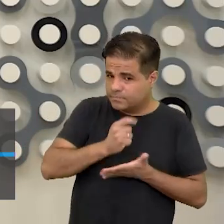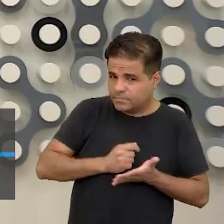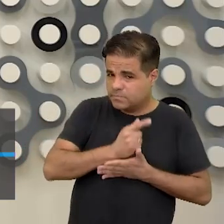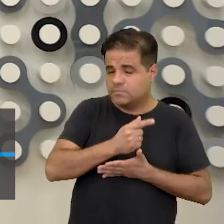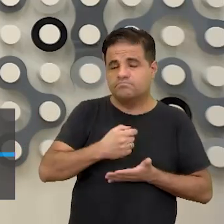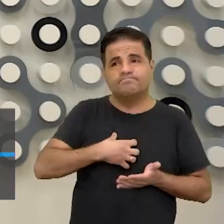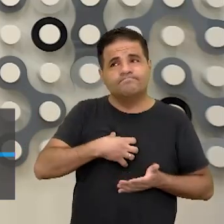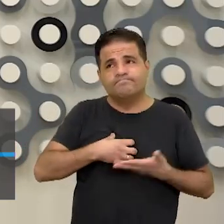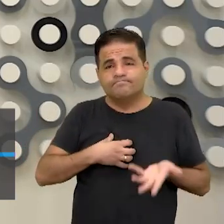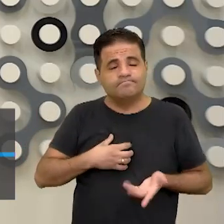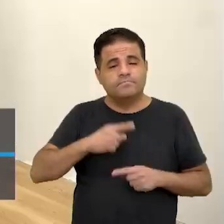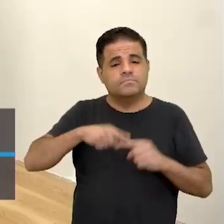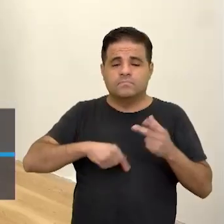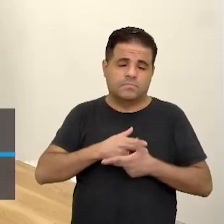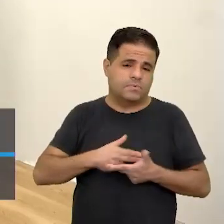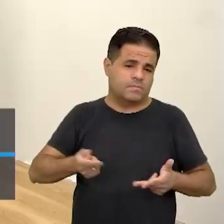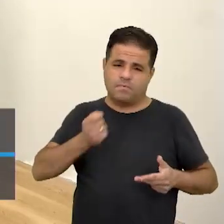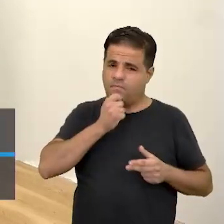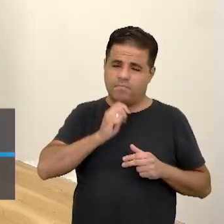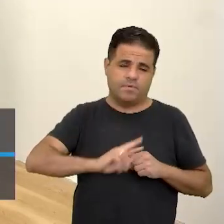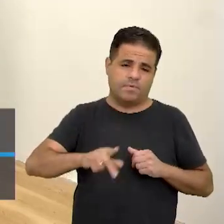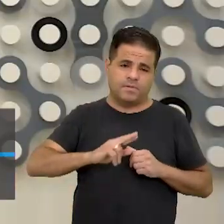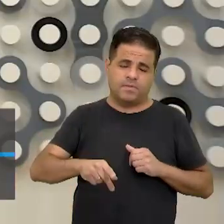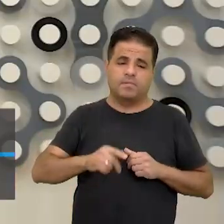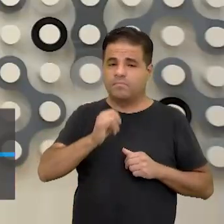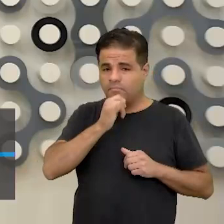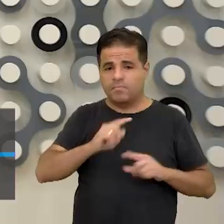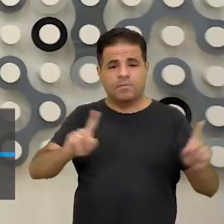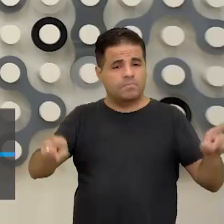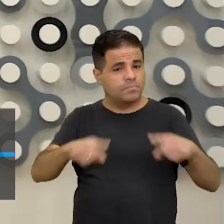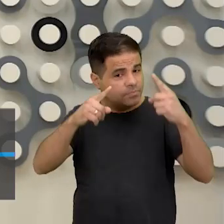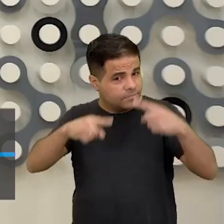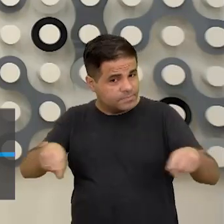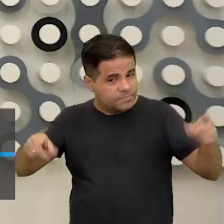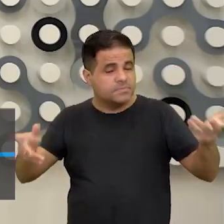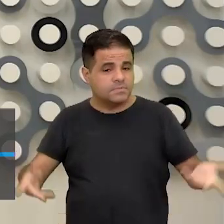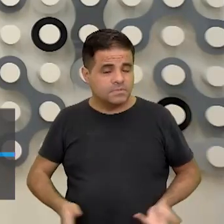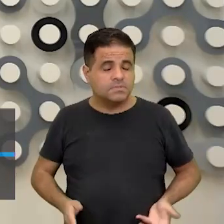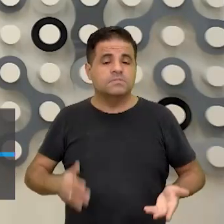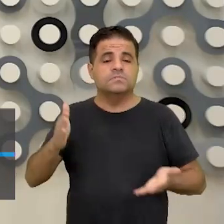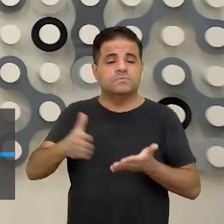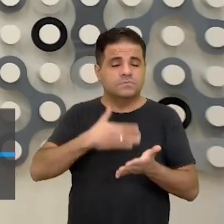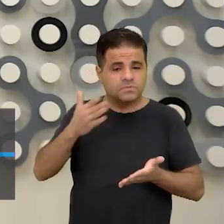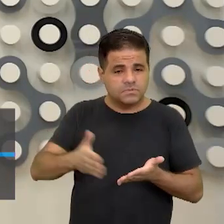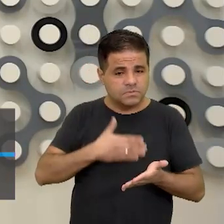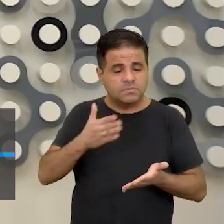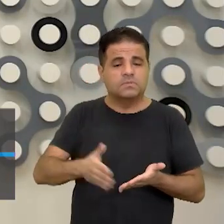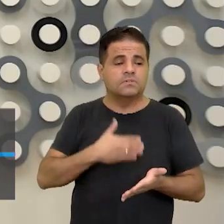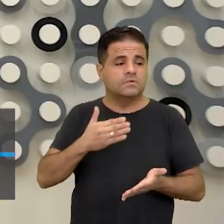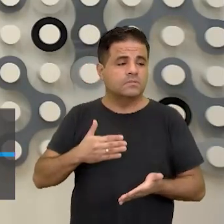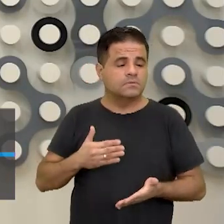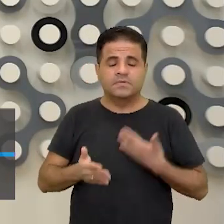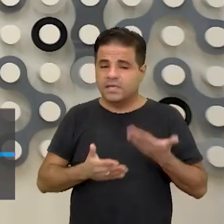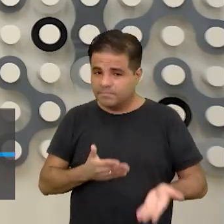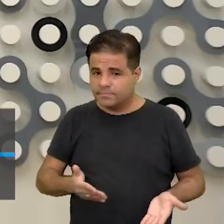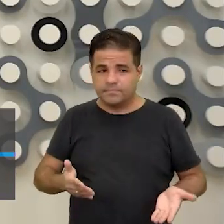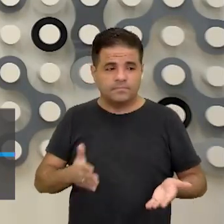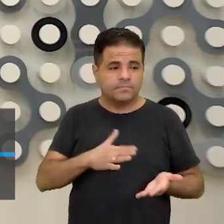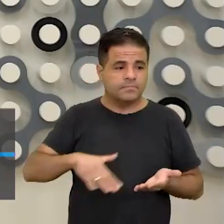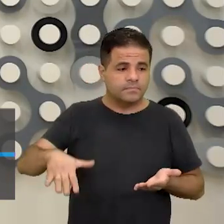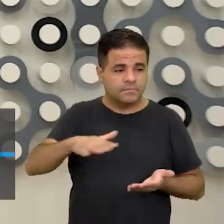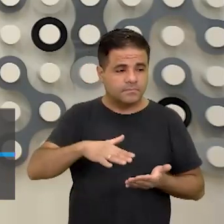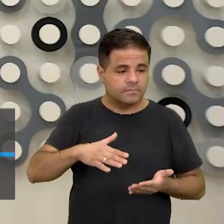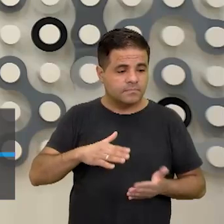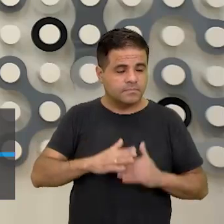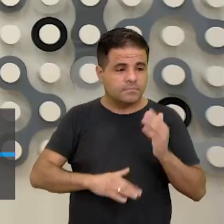são mercadorias. É, por exemplo, a música, é, por exemplo, o livro, é, por exemplo, o que a gente assiste